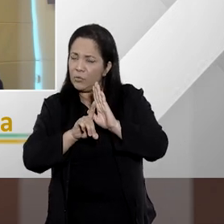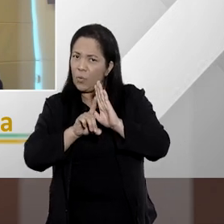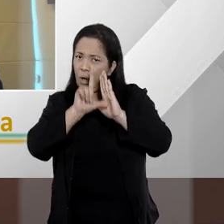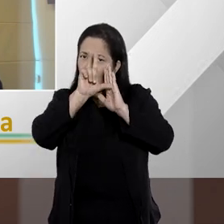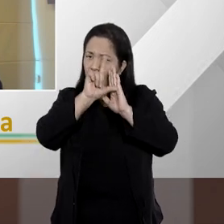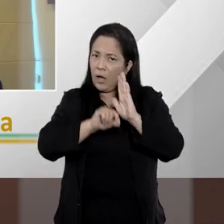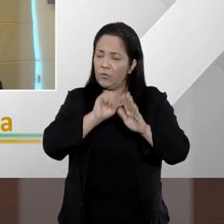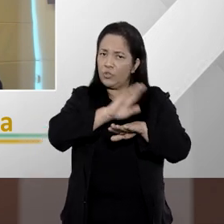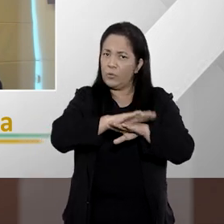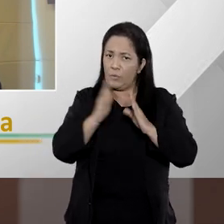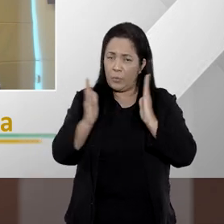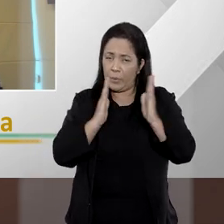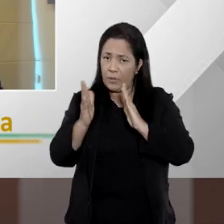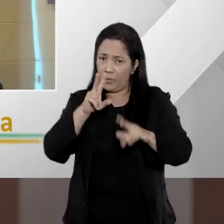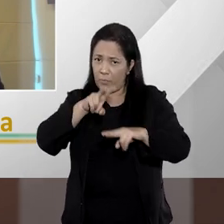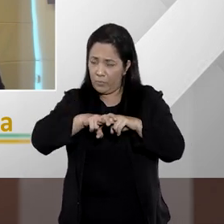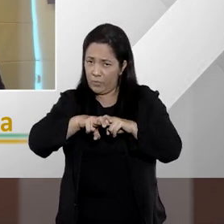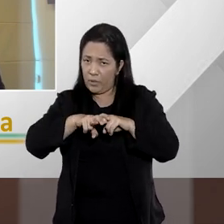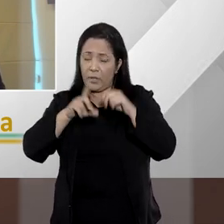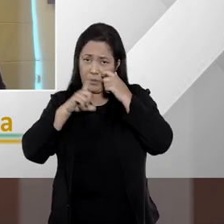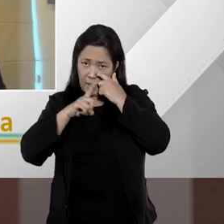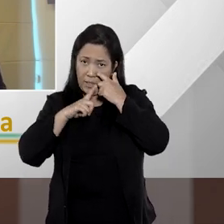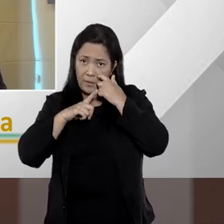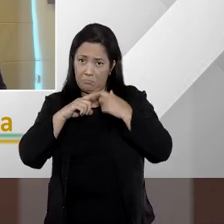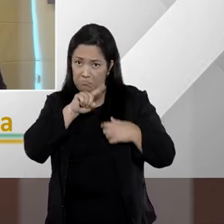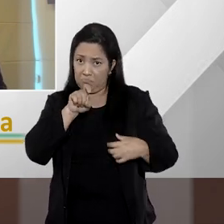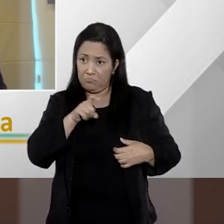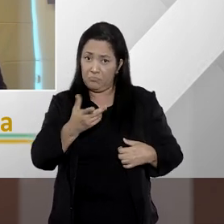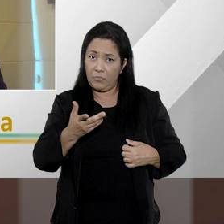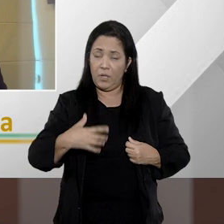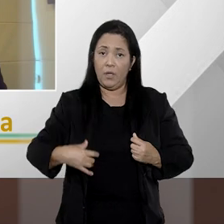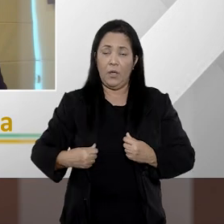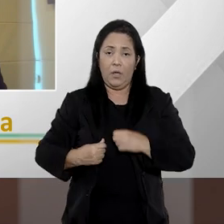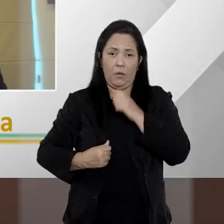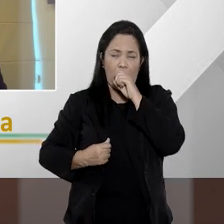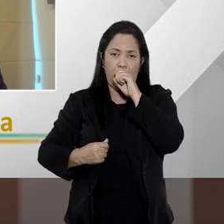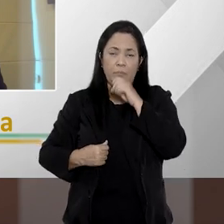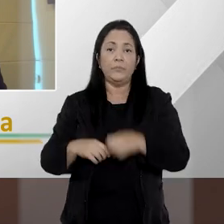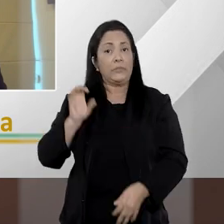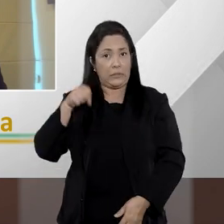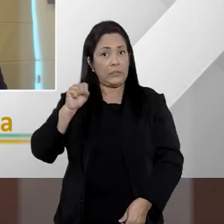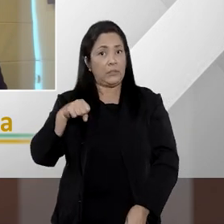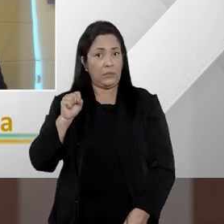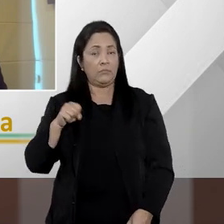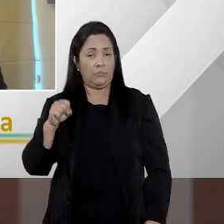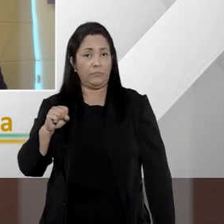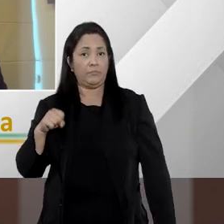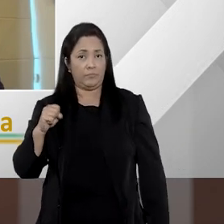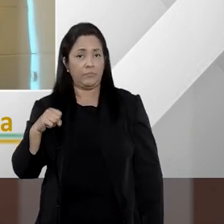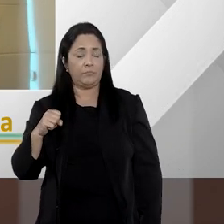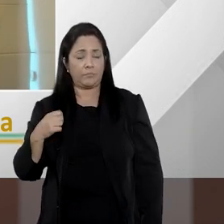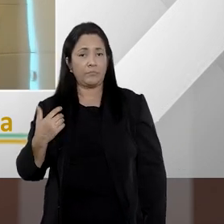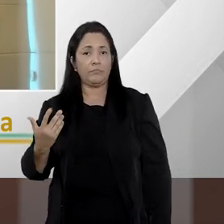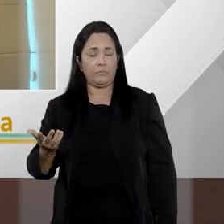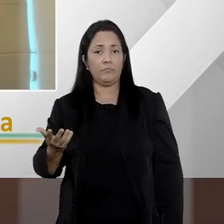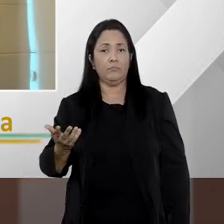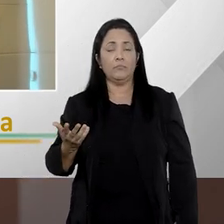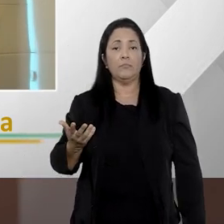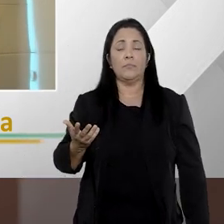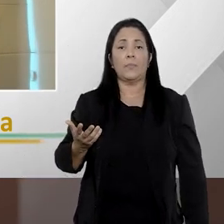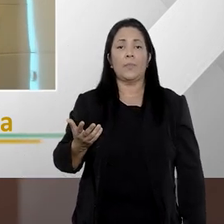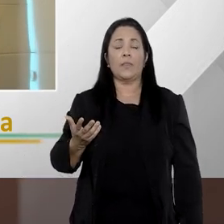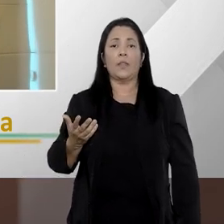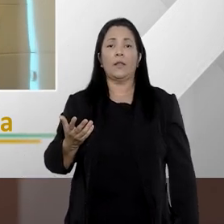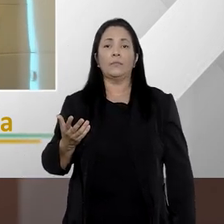livro e obter o instituto, né, o benefício da remissão da pena? Sim, sim. Os livros,